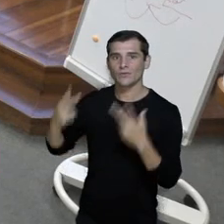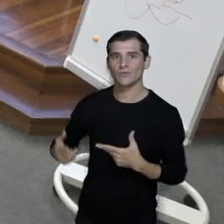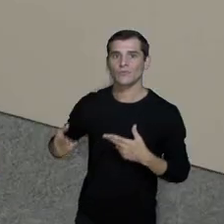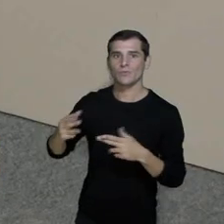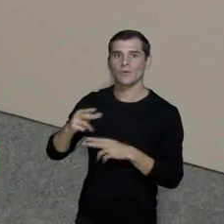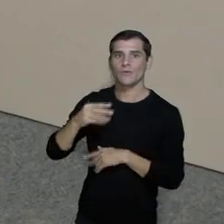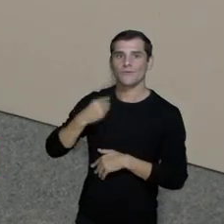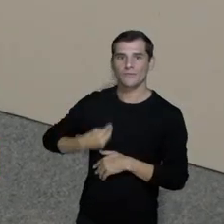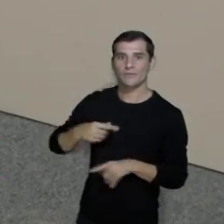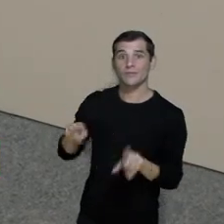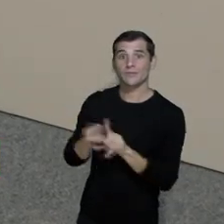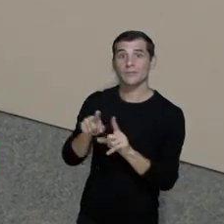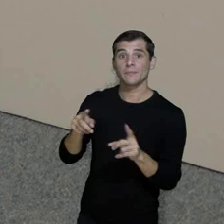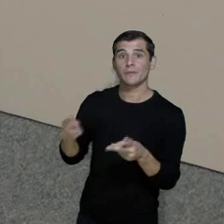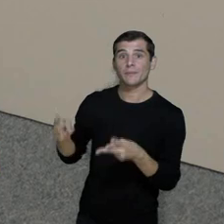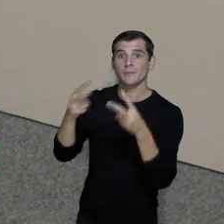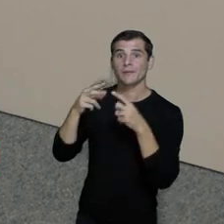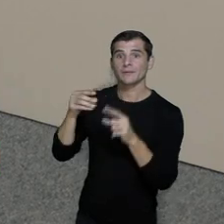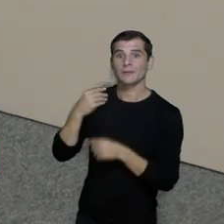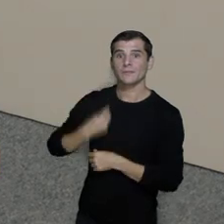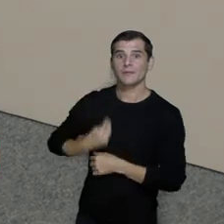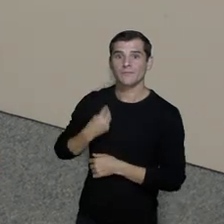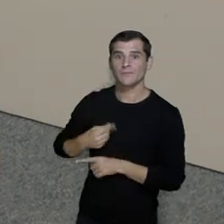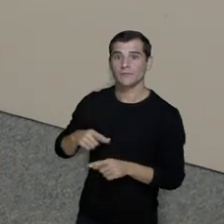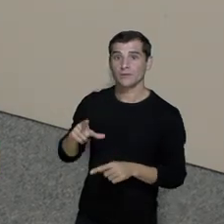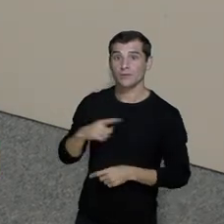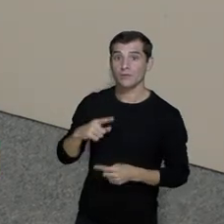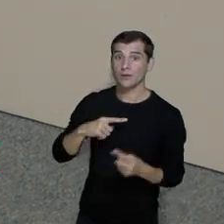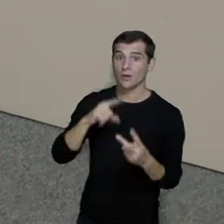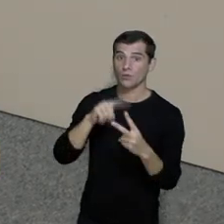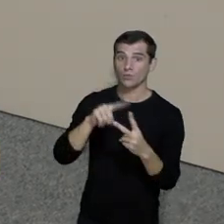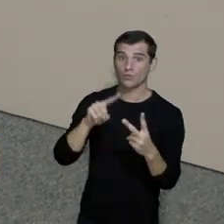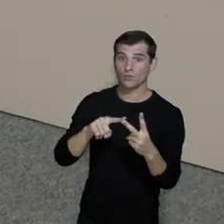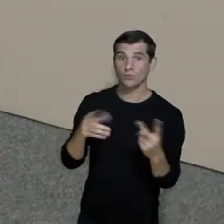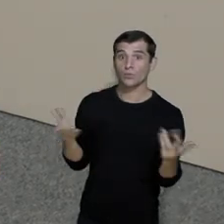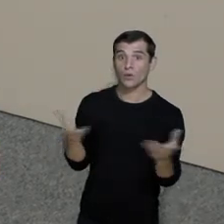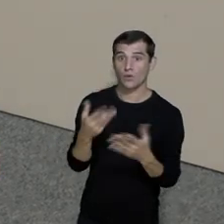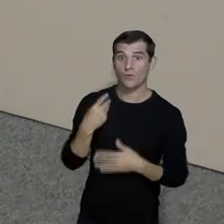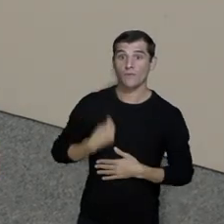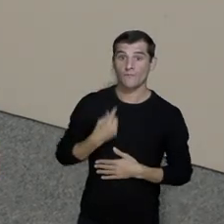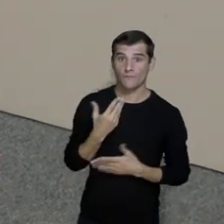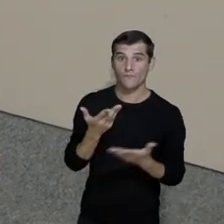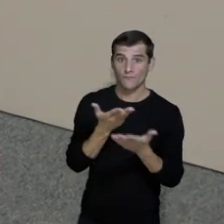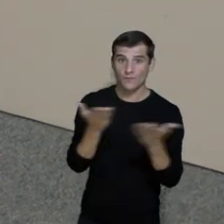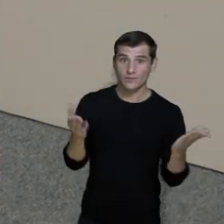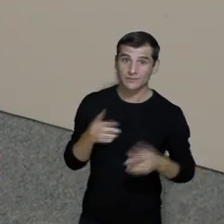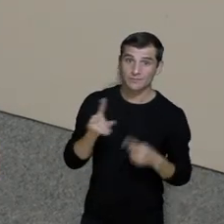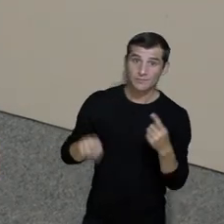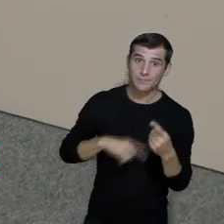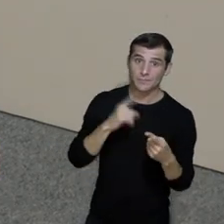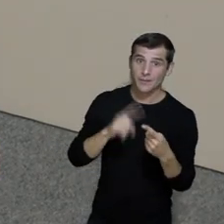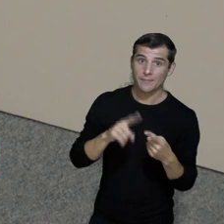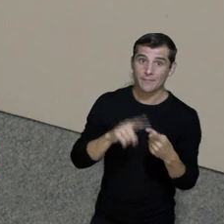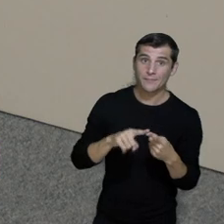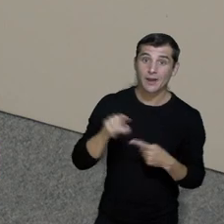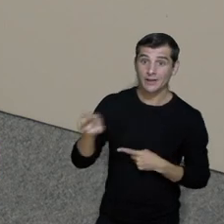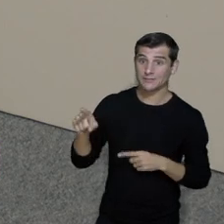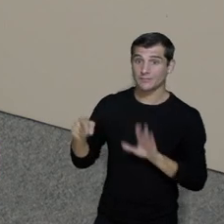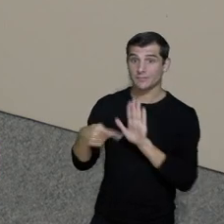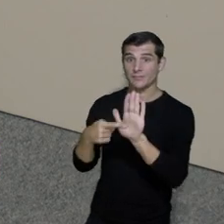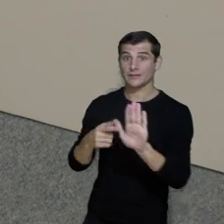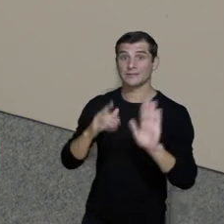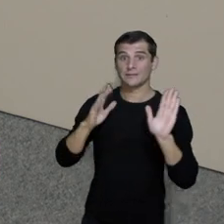vida então assim duas coisas que eu quero conclamar a todos primeiro assim como foi apresentada a